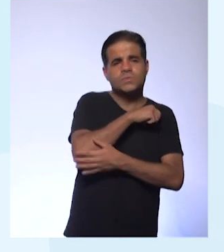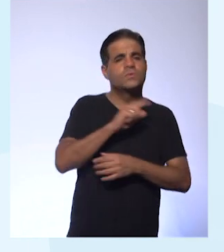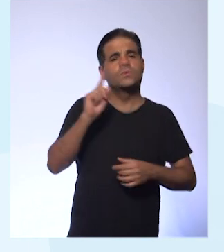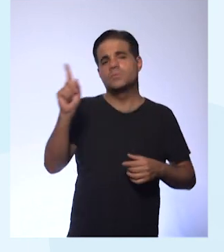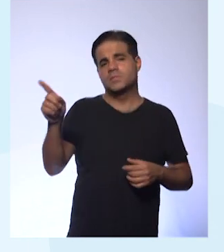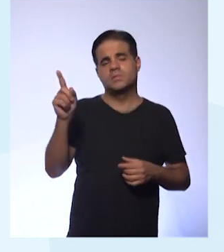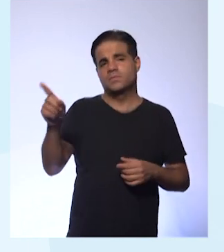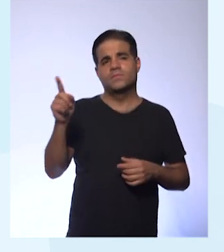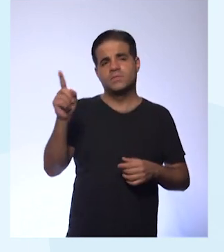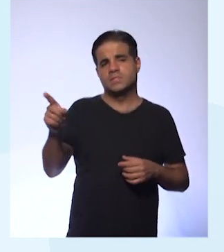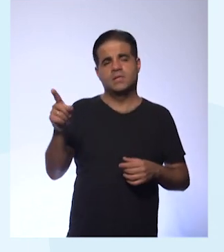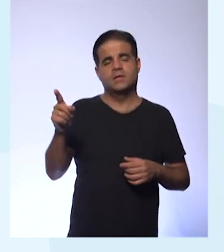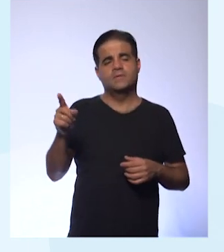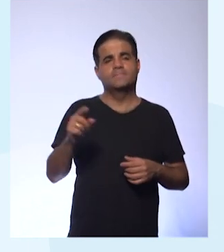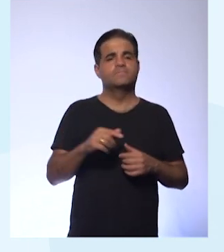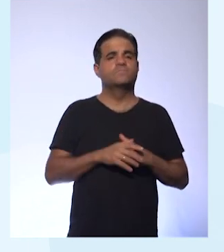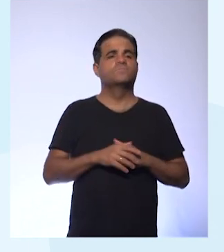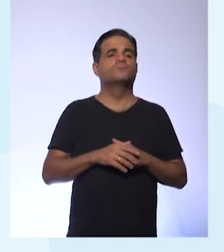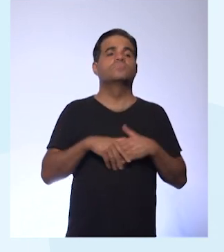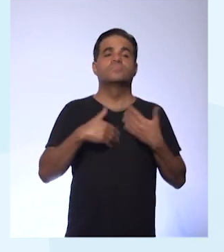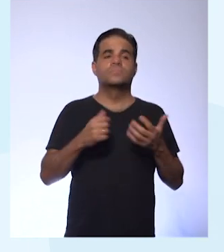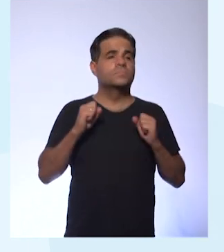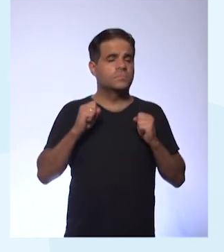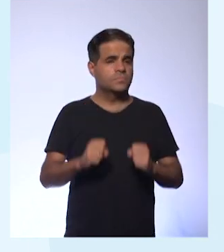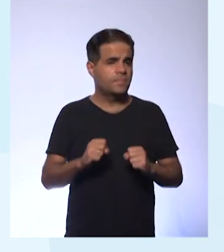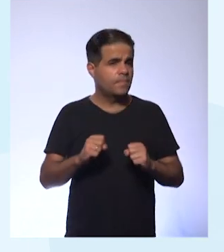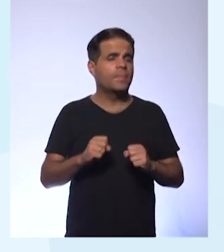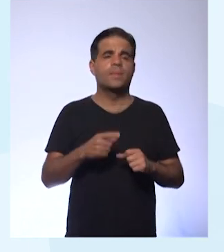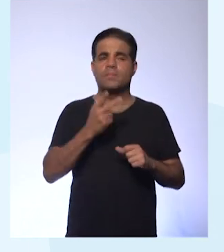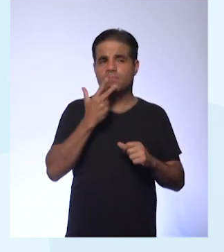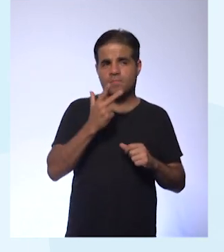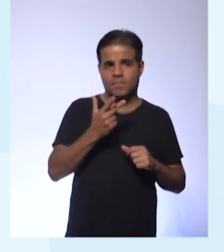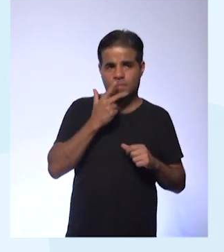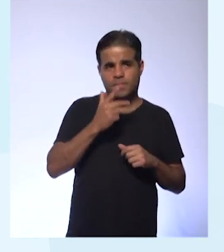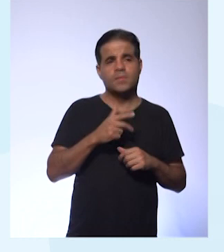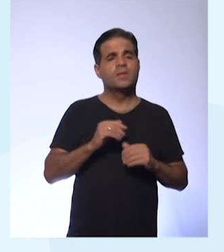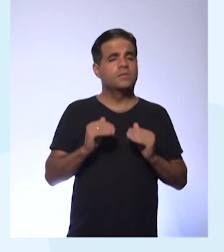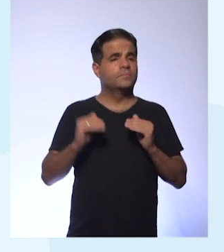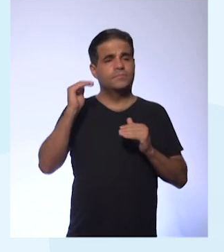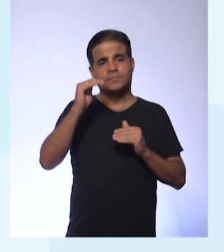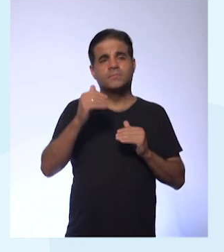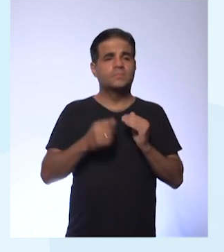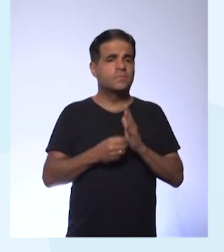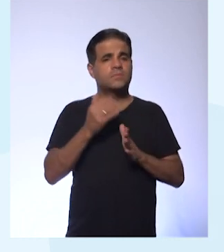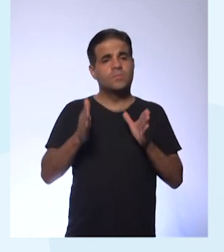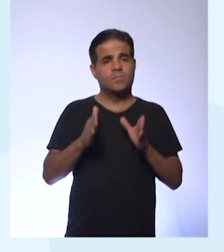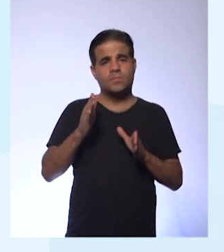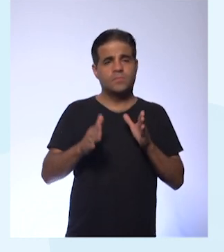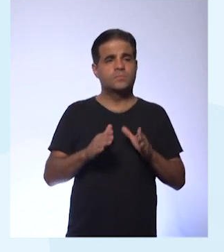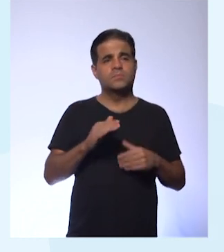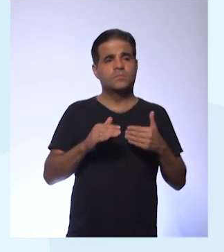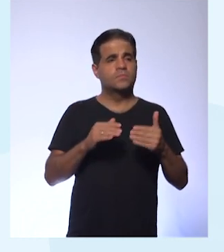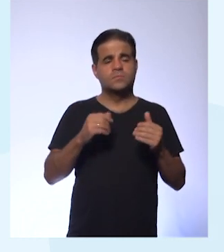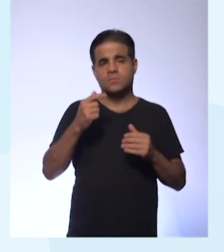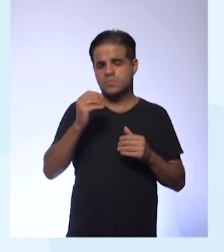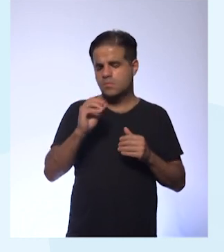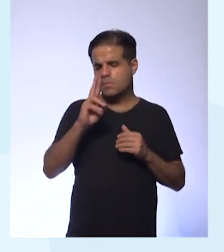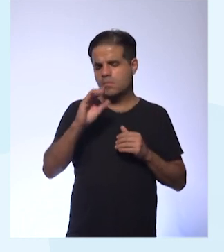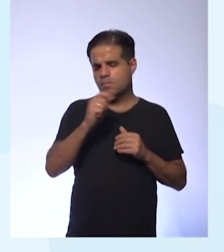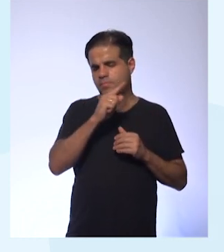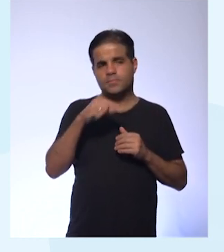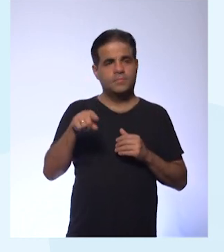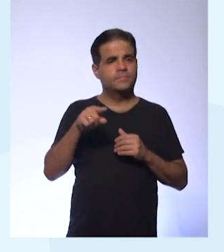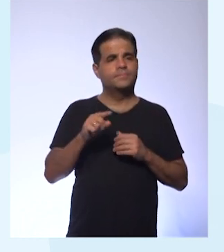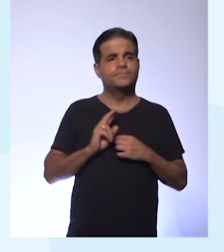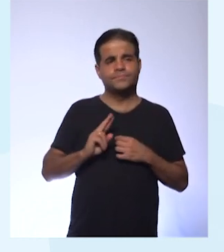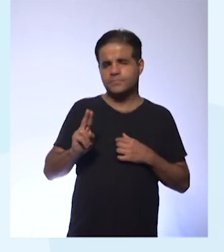muito ciúme de você. Podemos afirmar que acima formamos um período composto por oração.